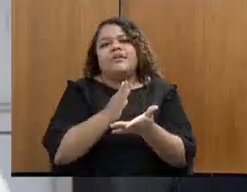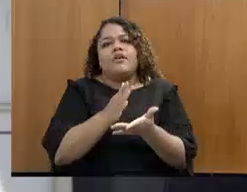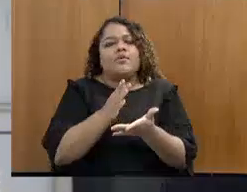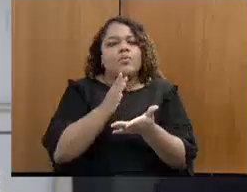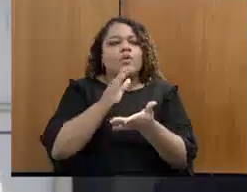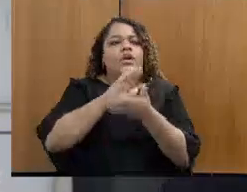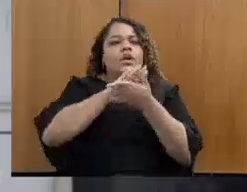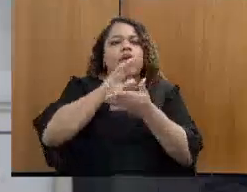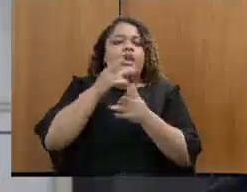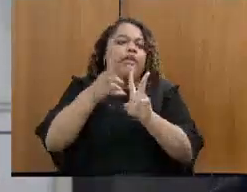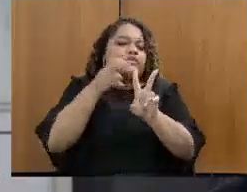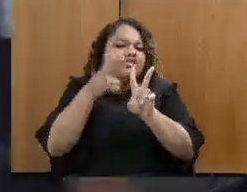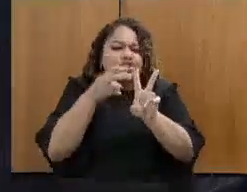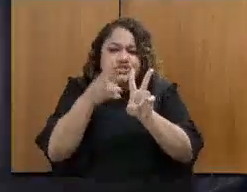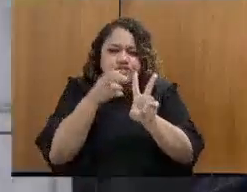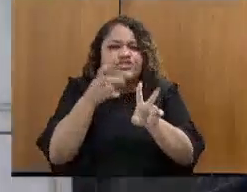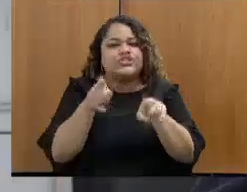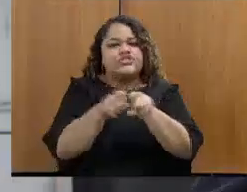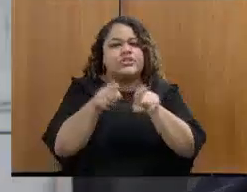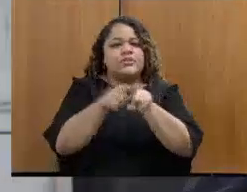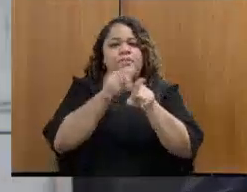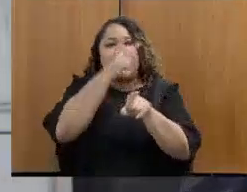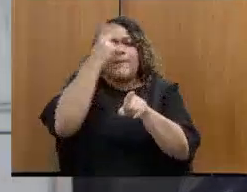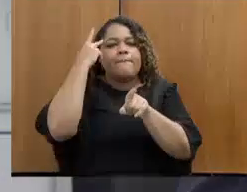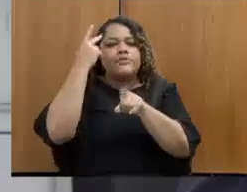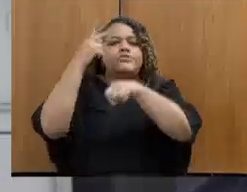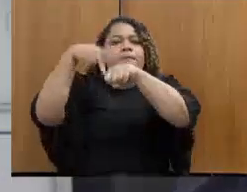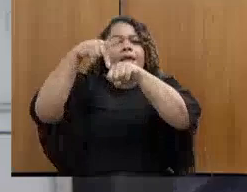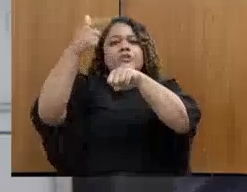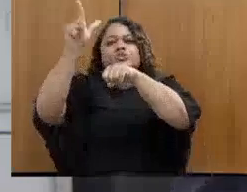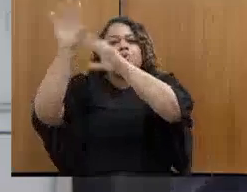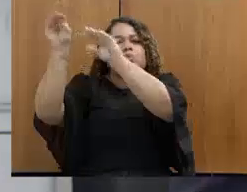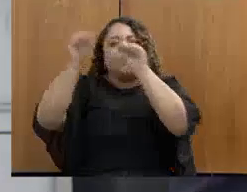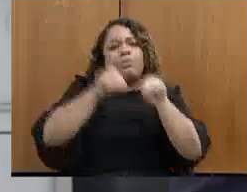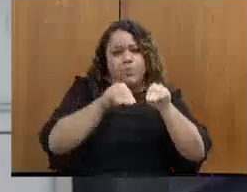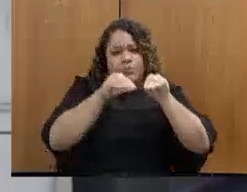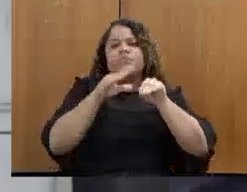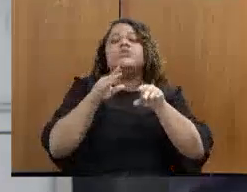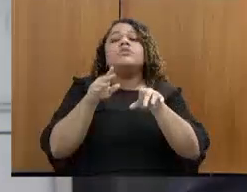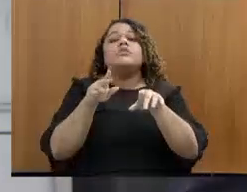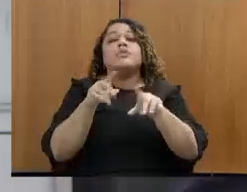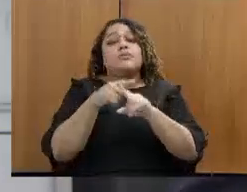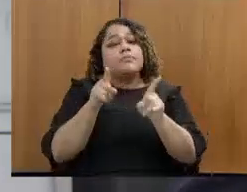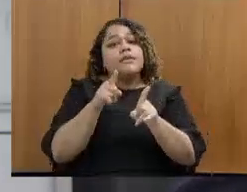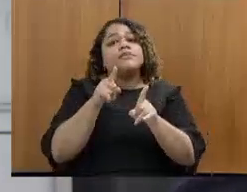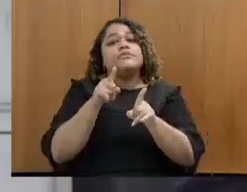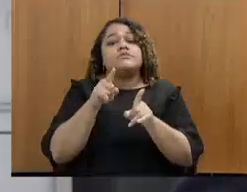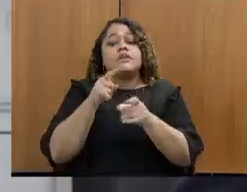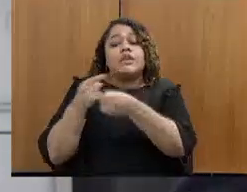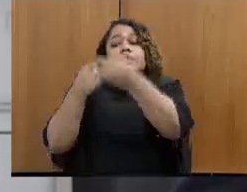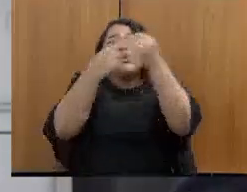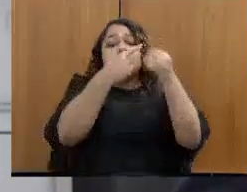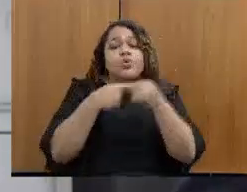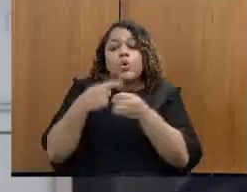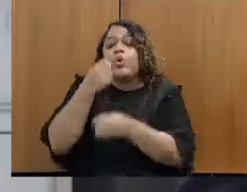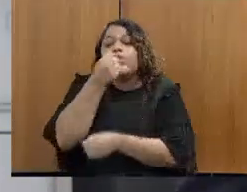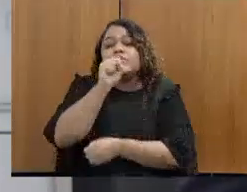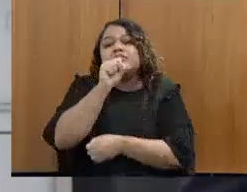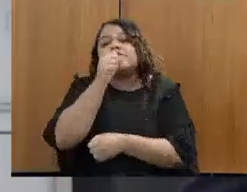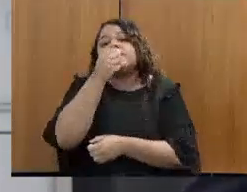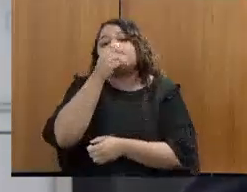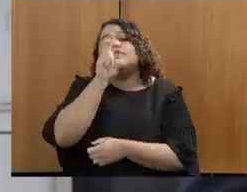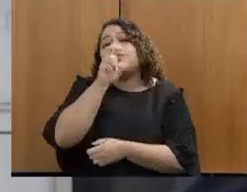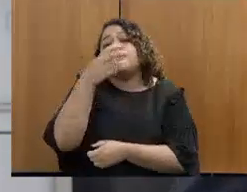indígenas e com os imigrantes mas é bom saber em 853 municípios quantos deles estão cobertos